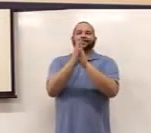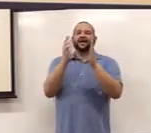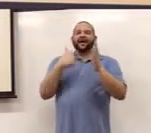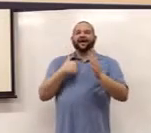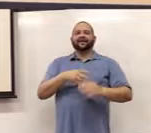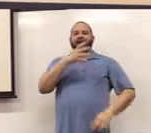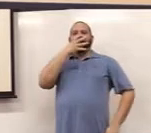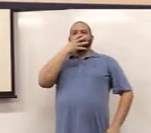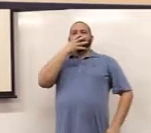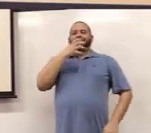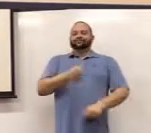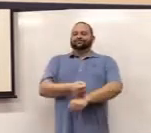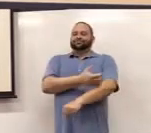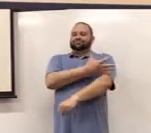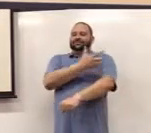do quanto as pessoas estavam